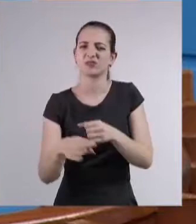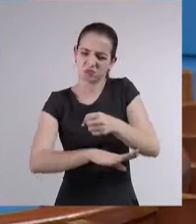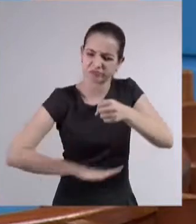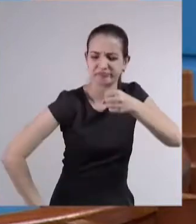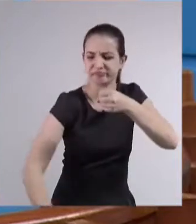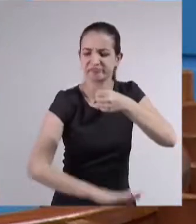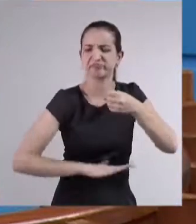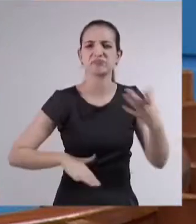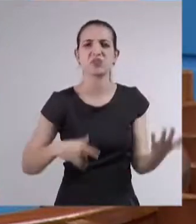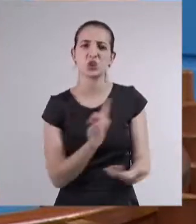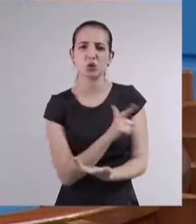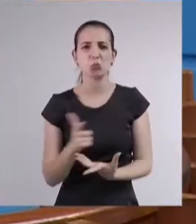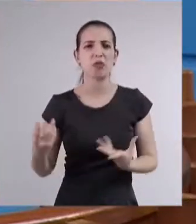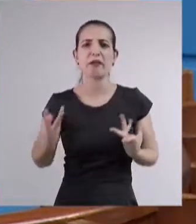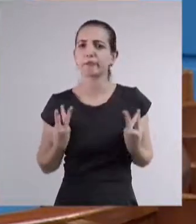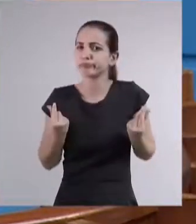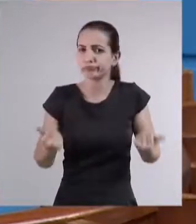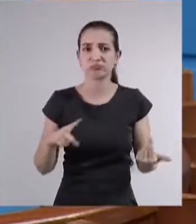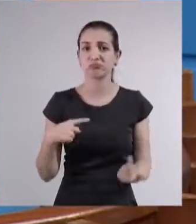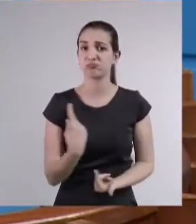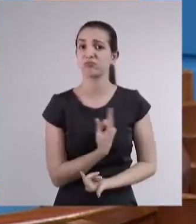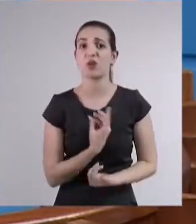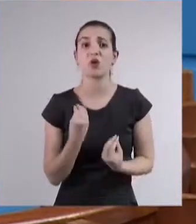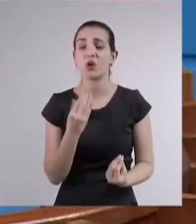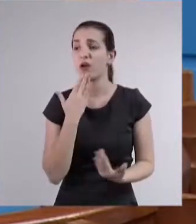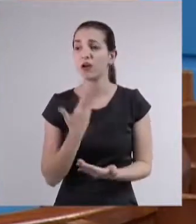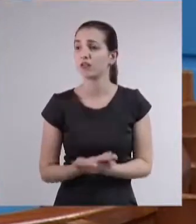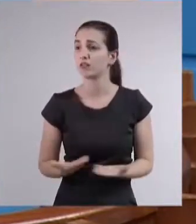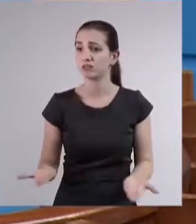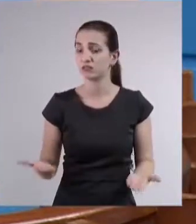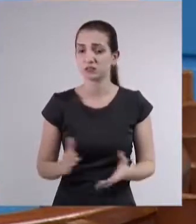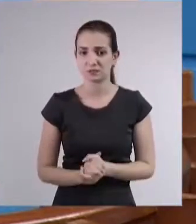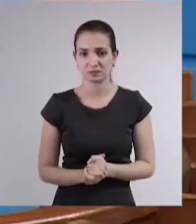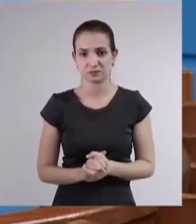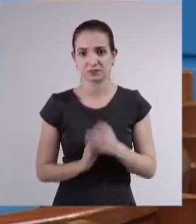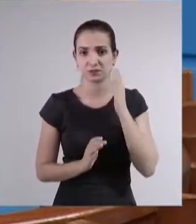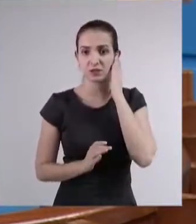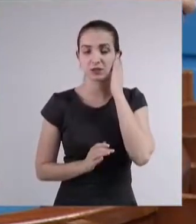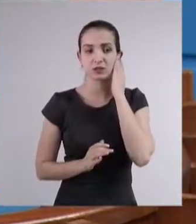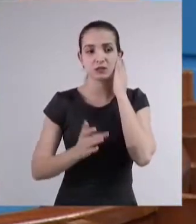fica impressionado. E as pessoas vão